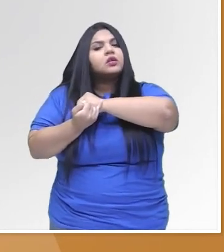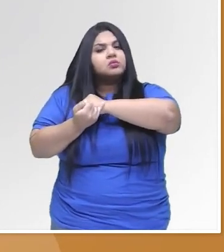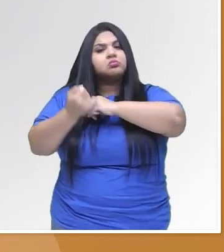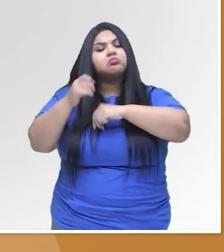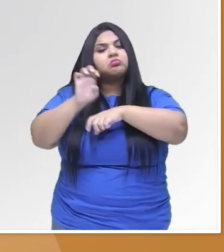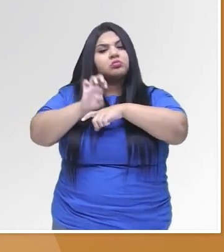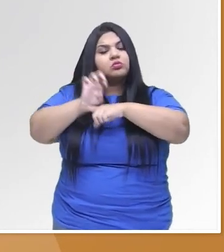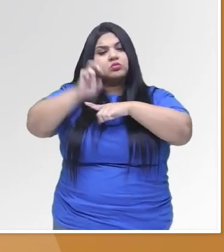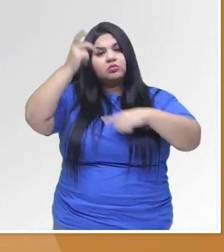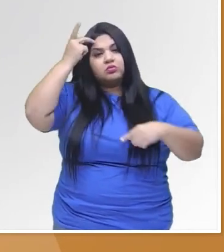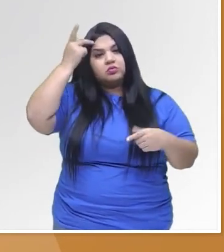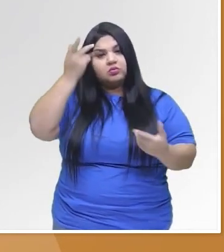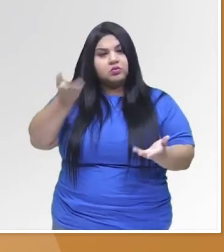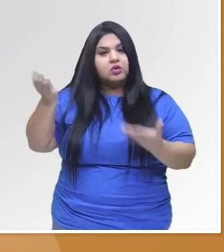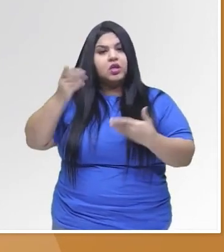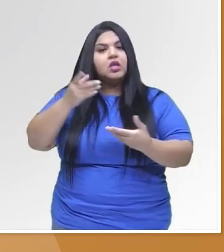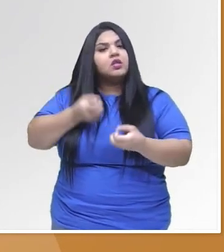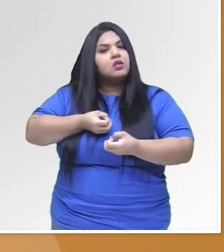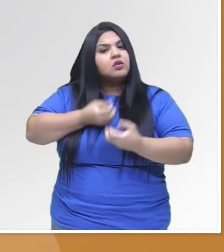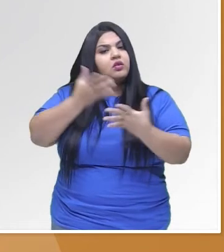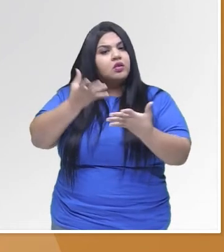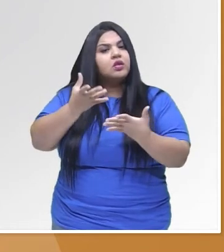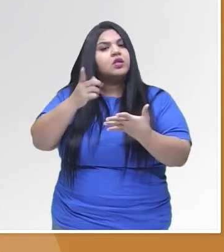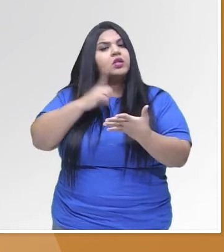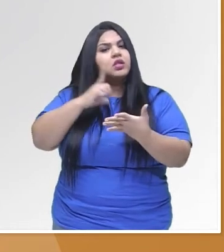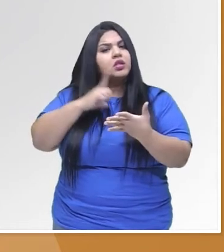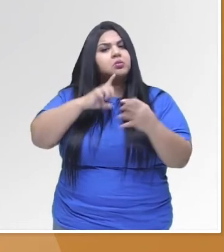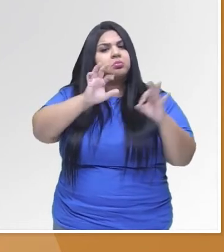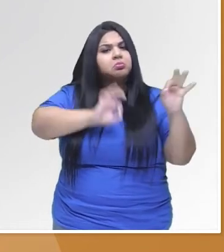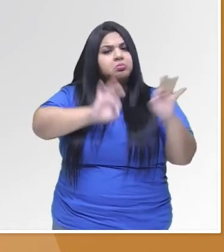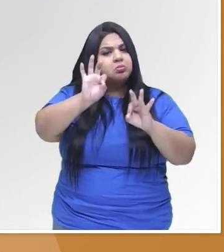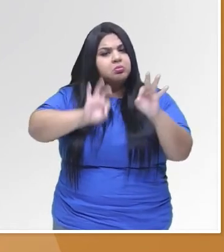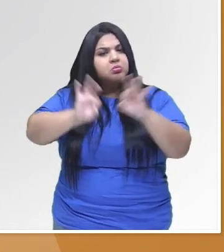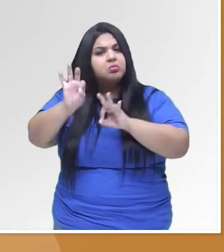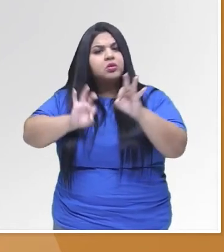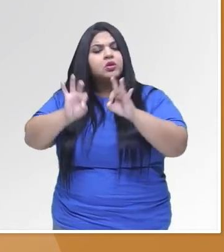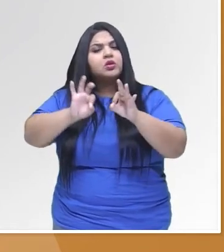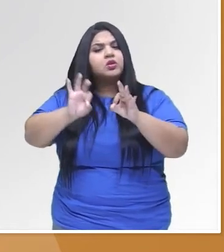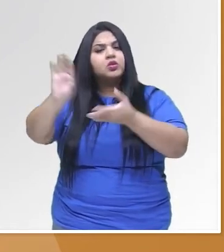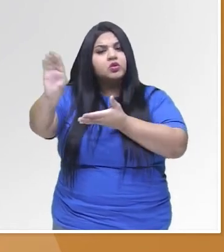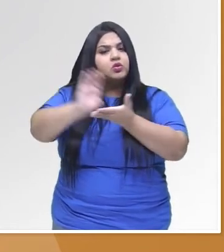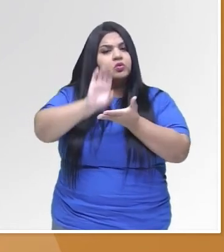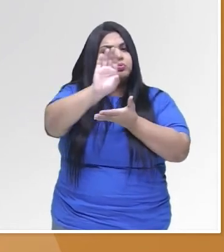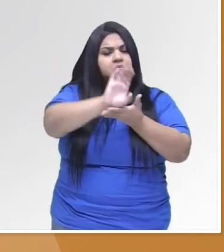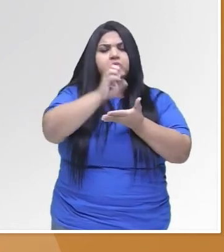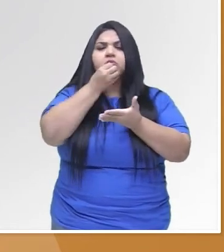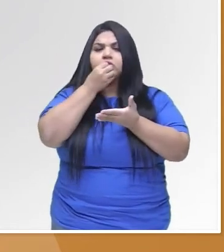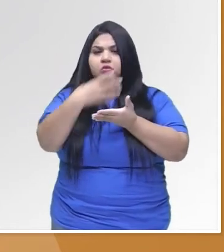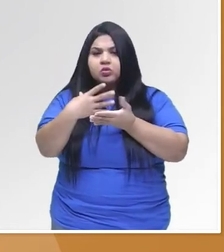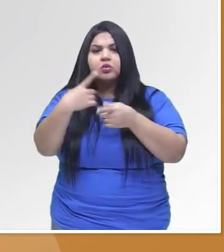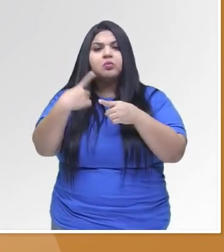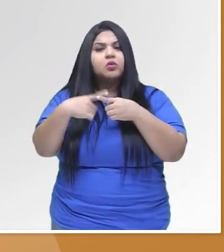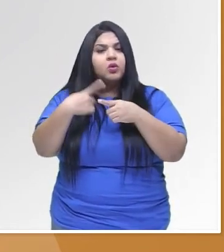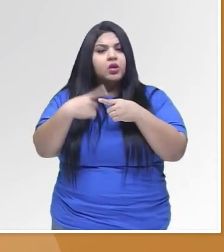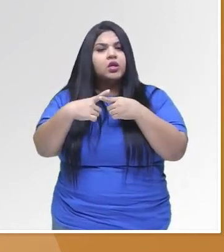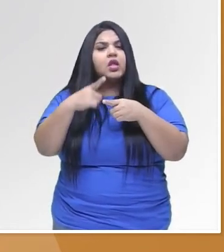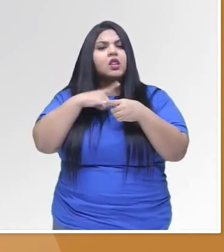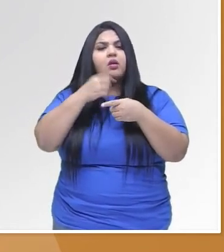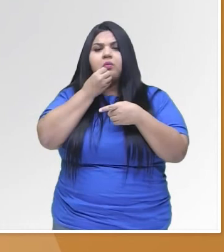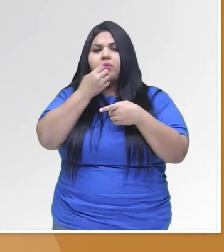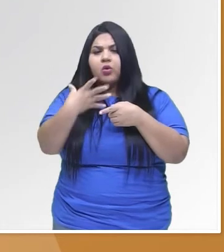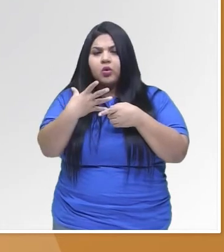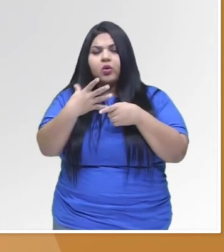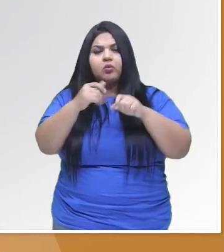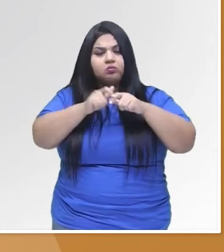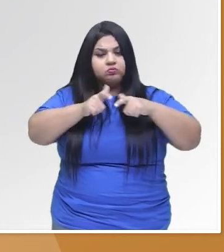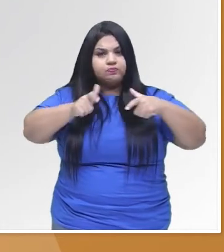vocês, tá? Ele oferece uma boa infraestrutura de logística para investimentos devido às boas condições de extensão de